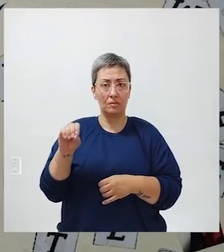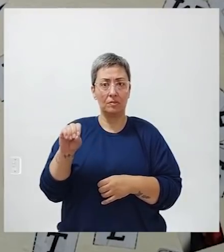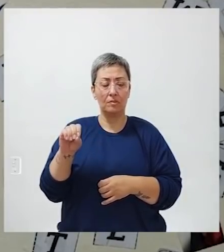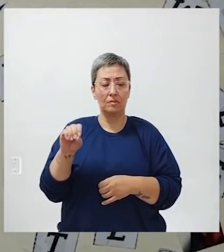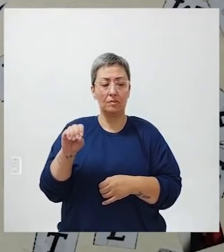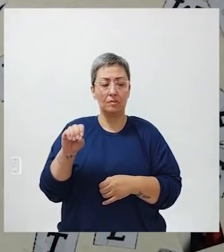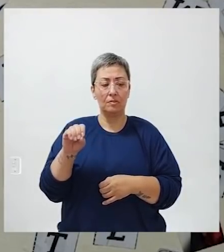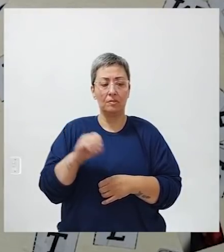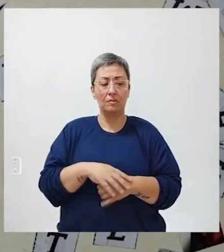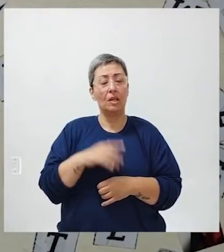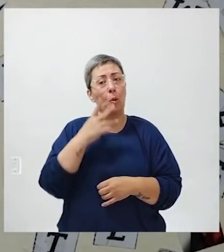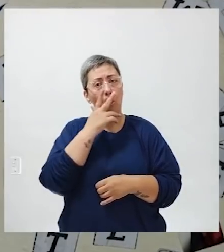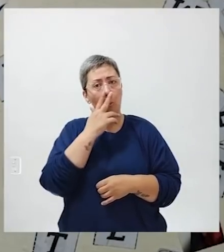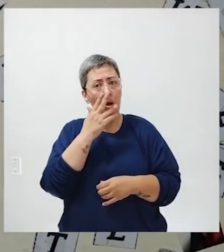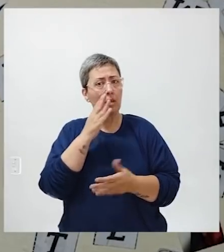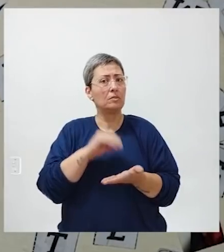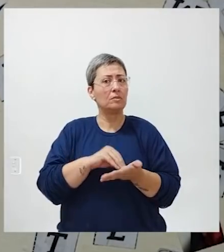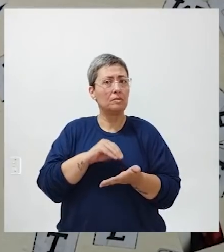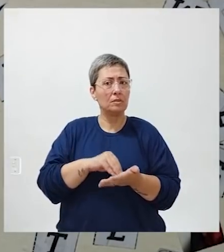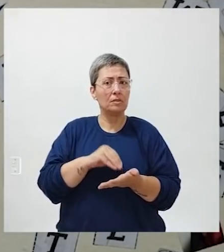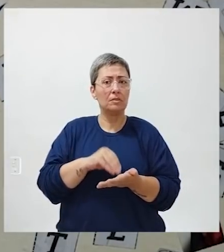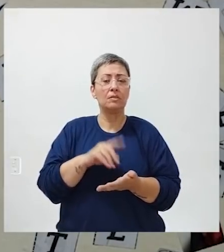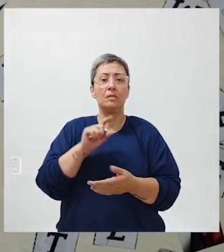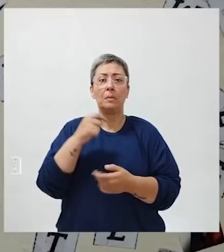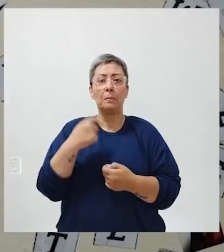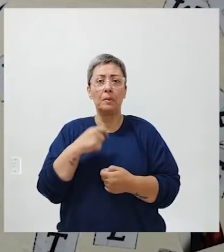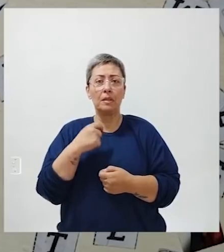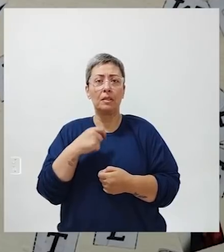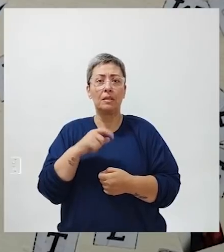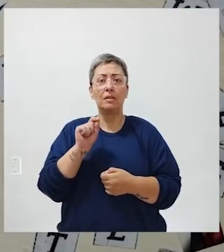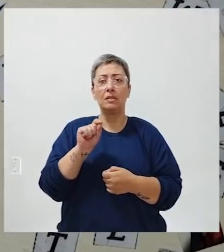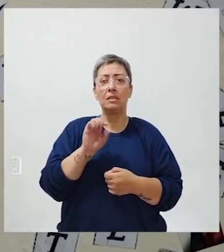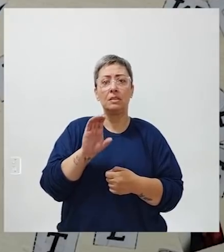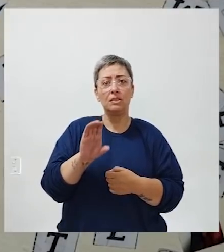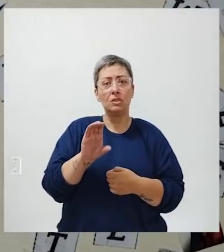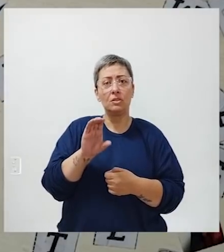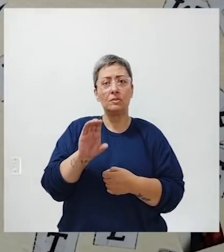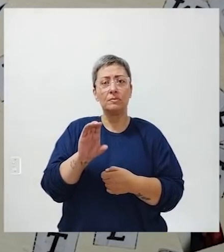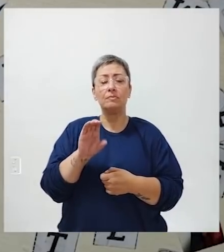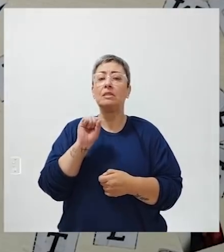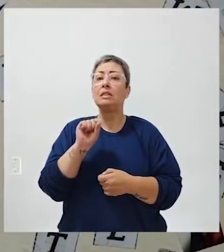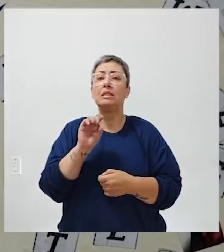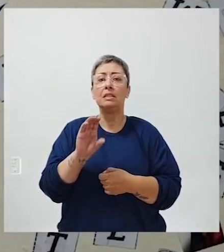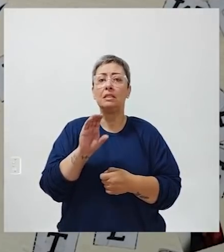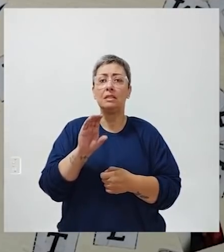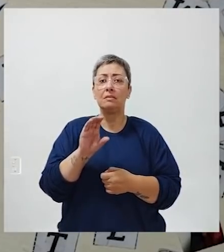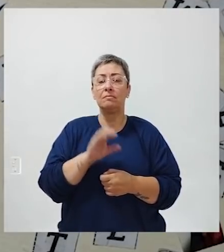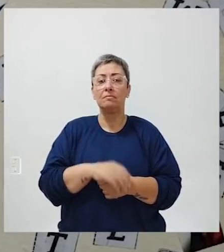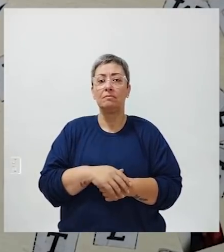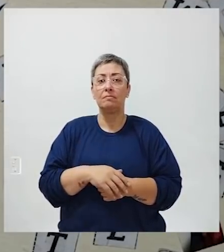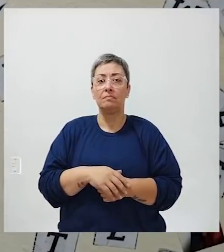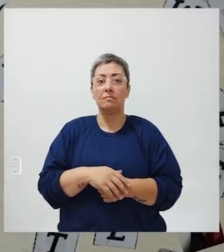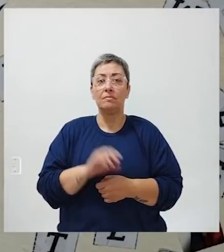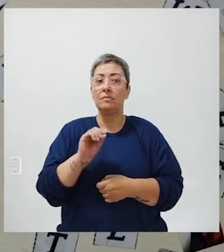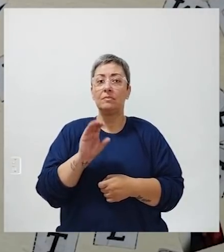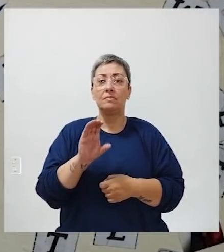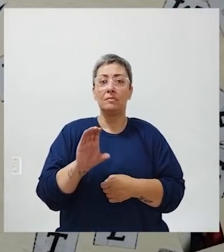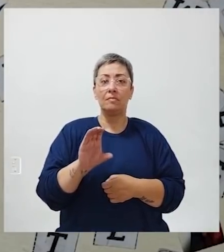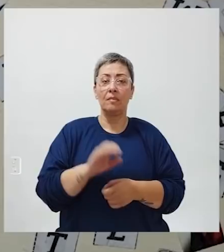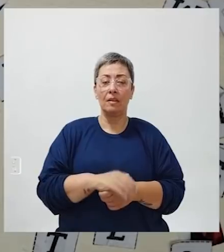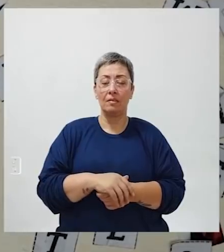Sou. Eu acho que aqui tá precisando da letra que faz. Quem faz? Quem